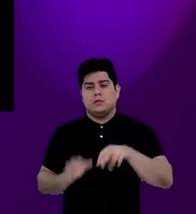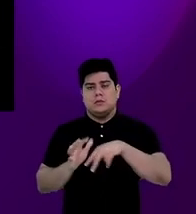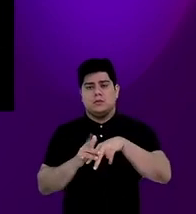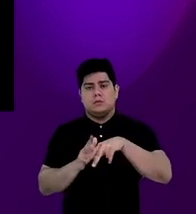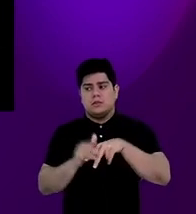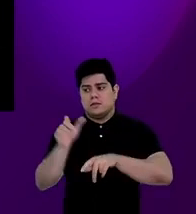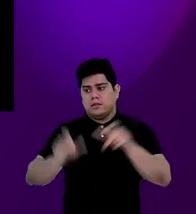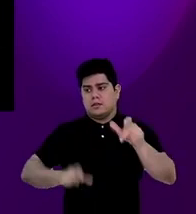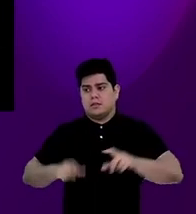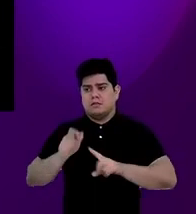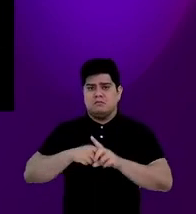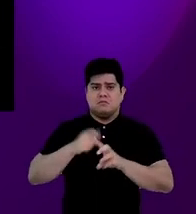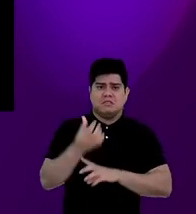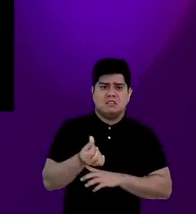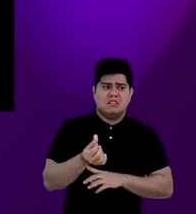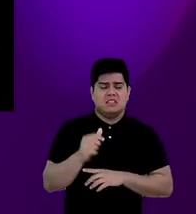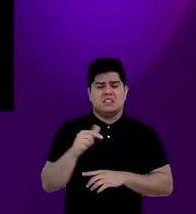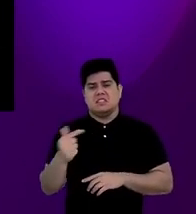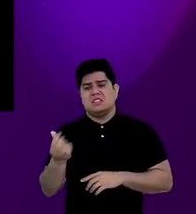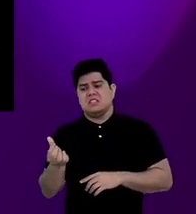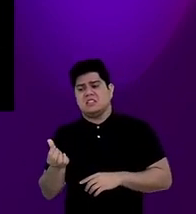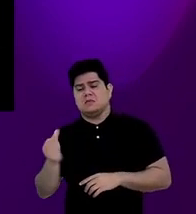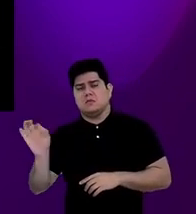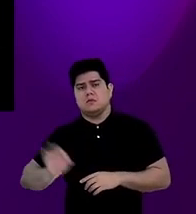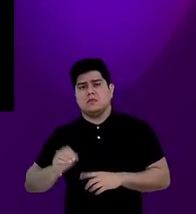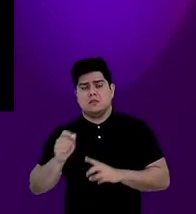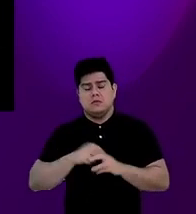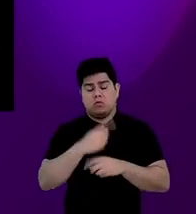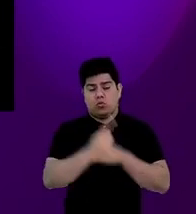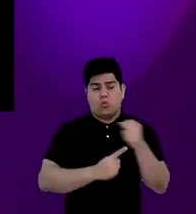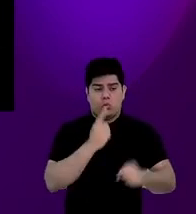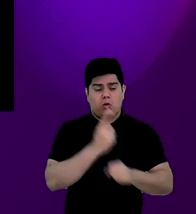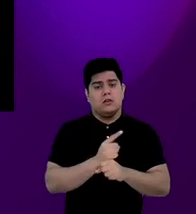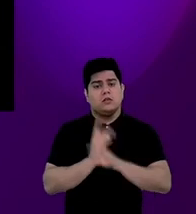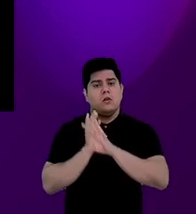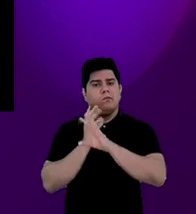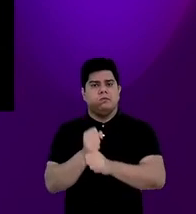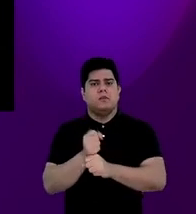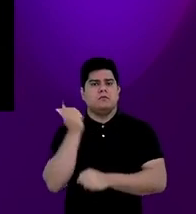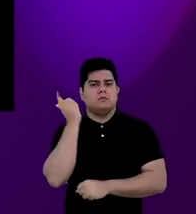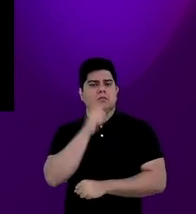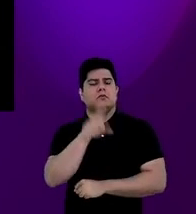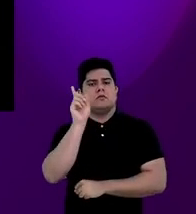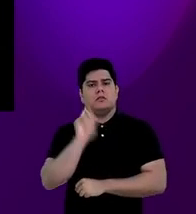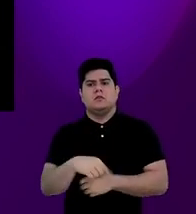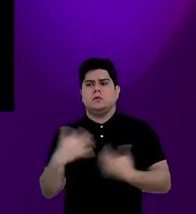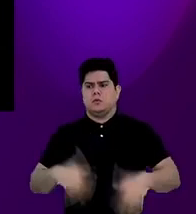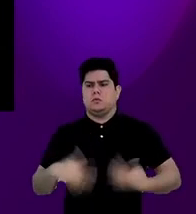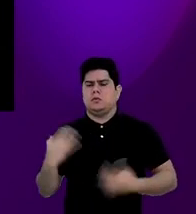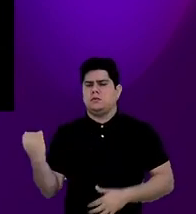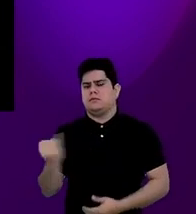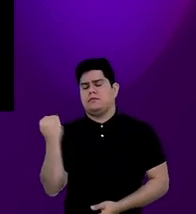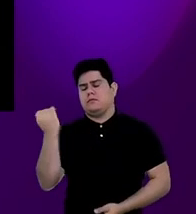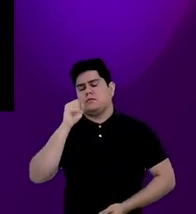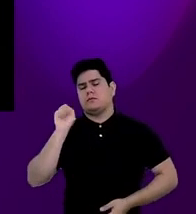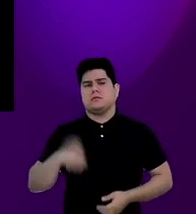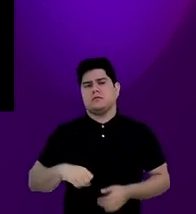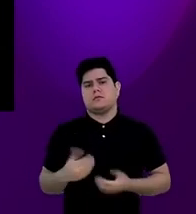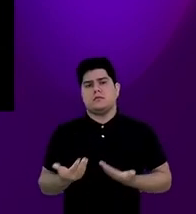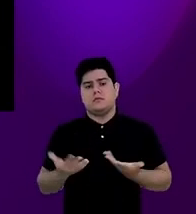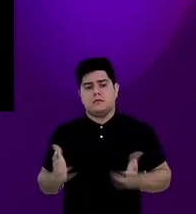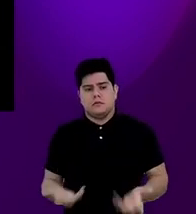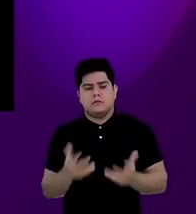em 6 meses, 76% em 12 meses, o que mostra um resultado bastante significativo e o que motivou